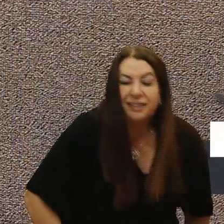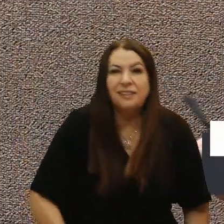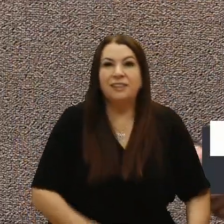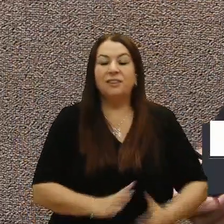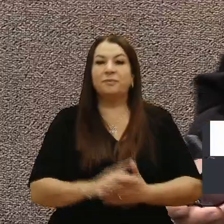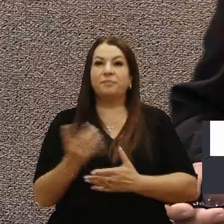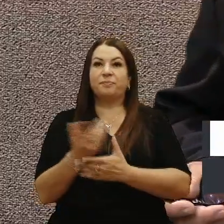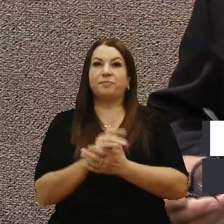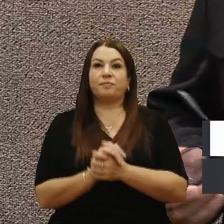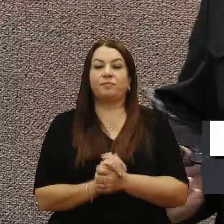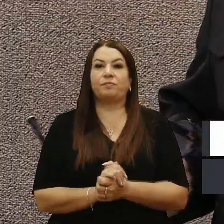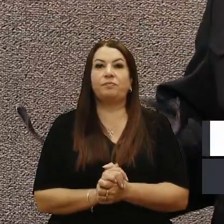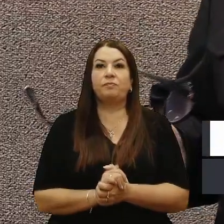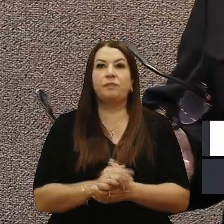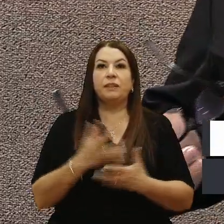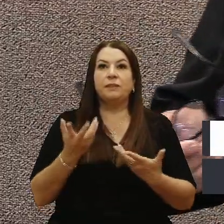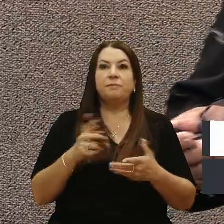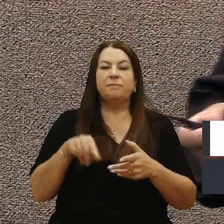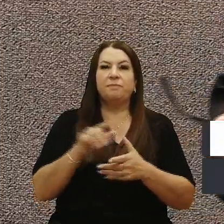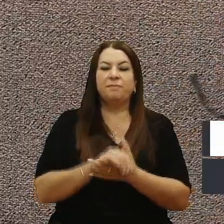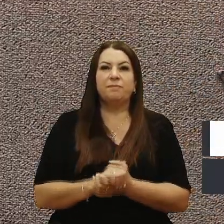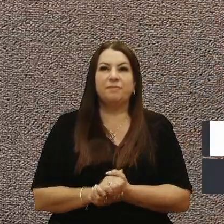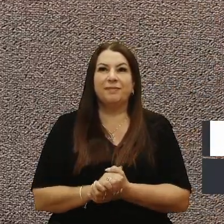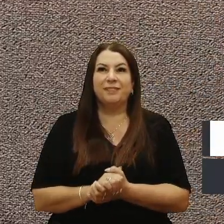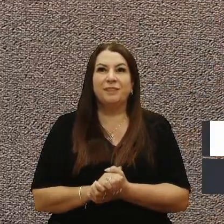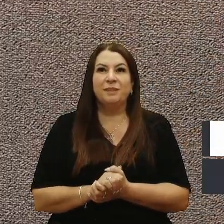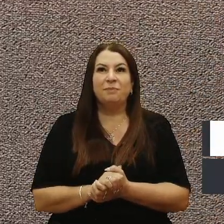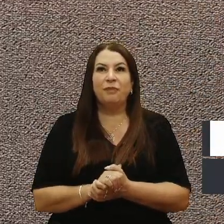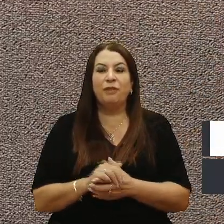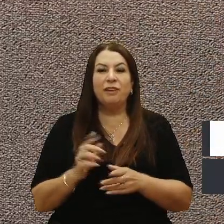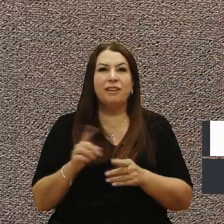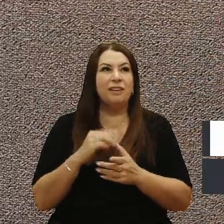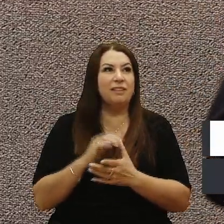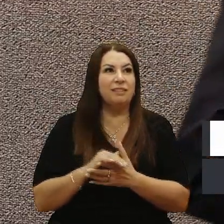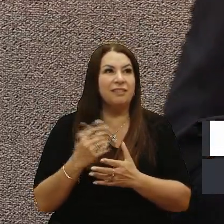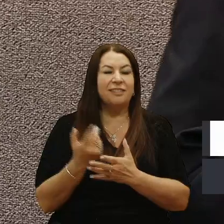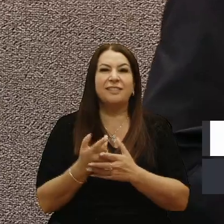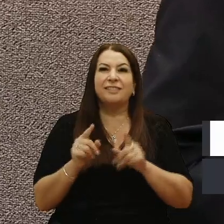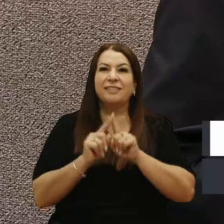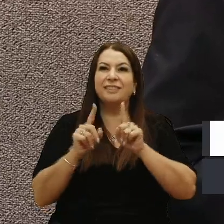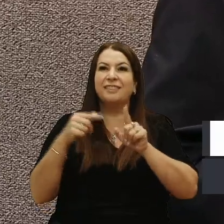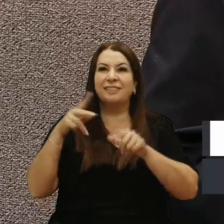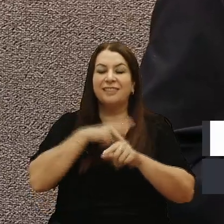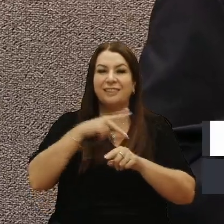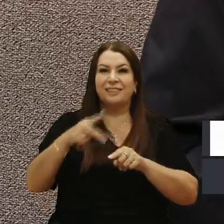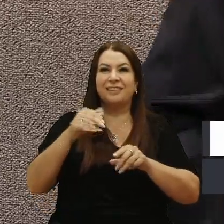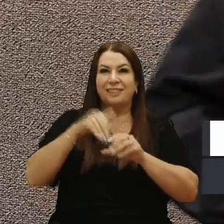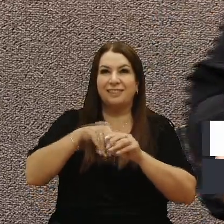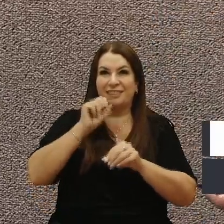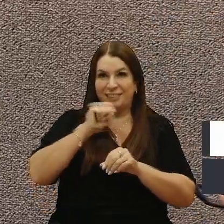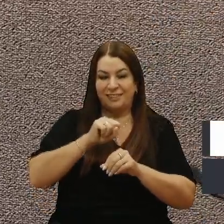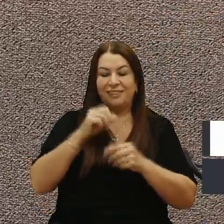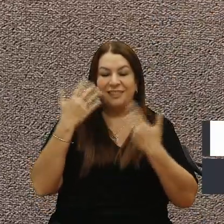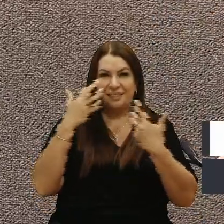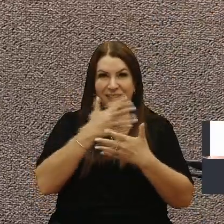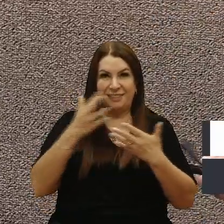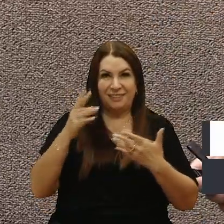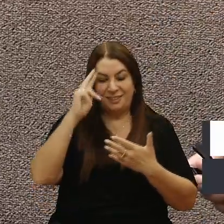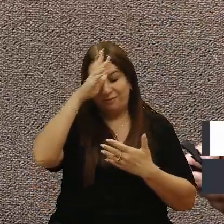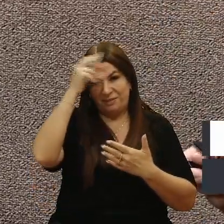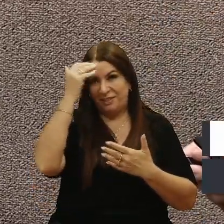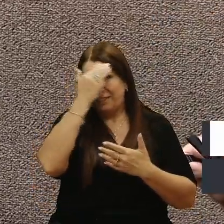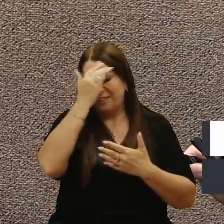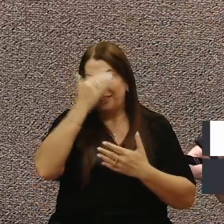conhecer os bairros, né? Mais alguém pediu a parte? Mais alguém? Era isso, senhor presidente, voto sim. Parabéns ao prefeito